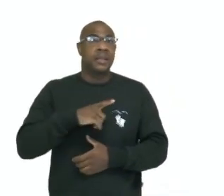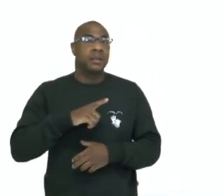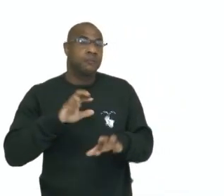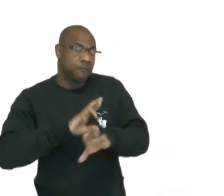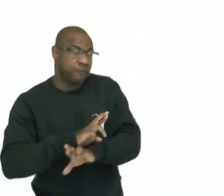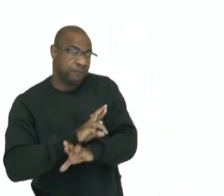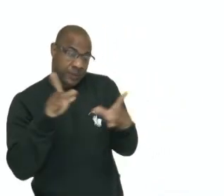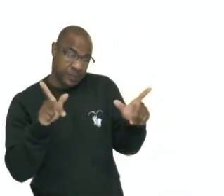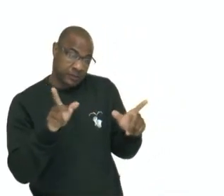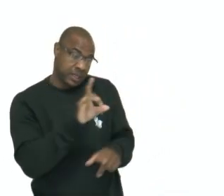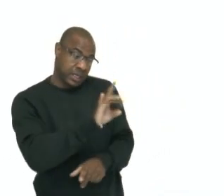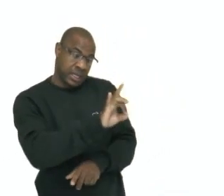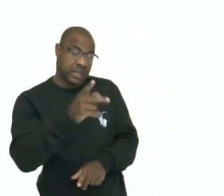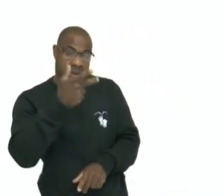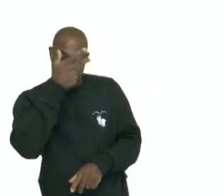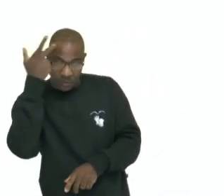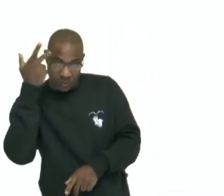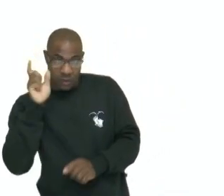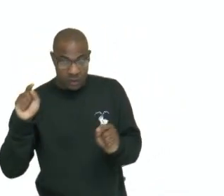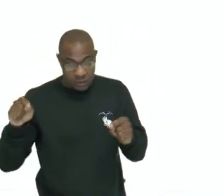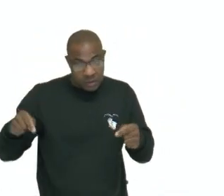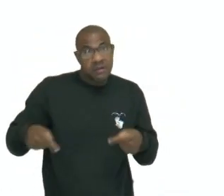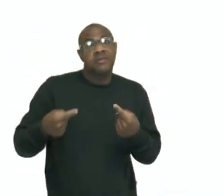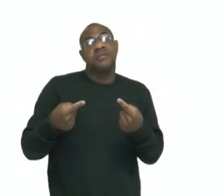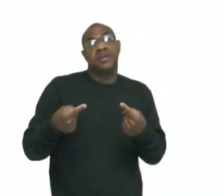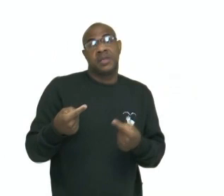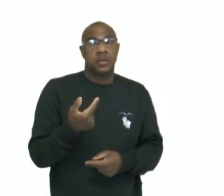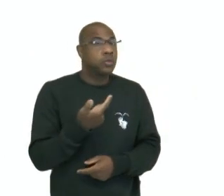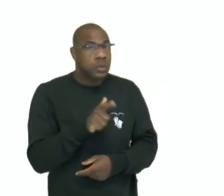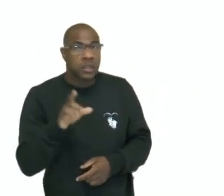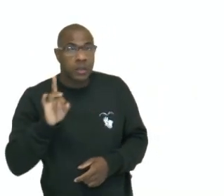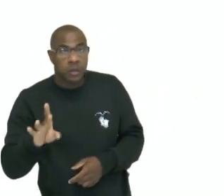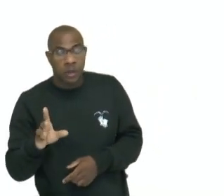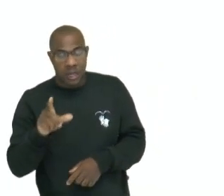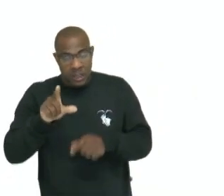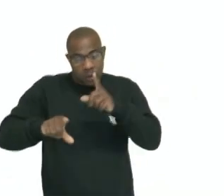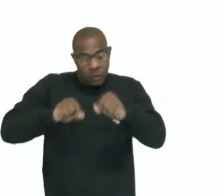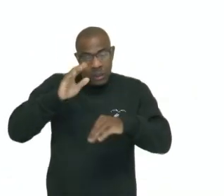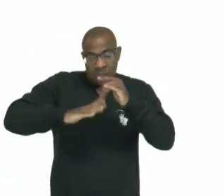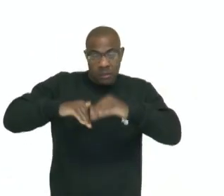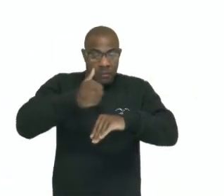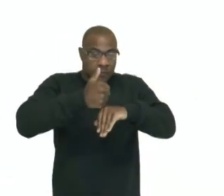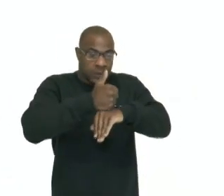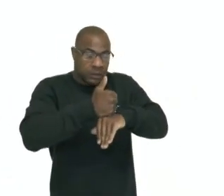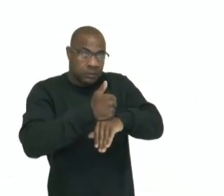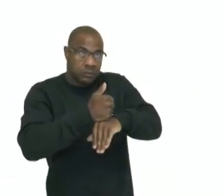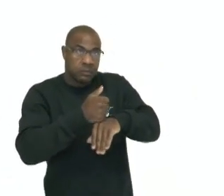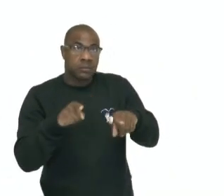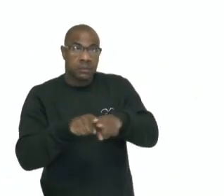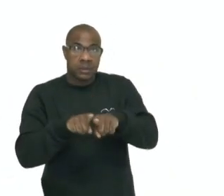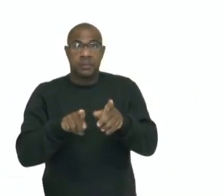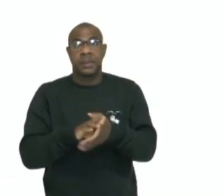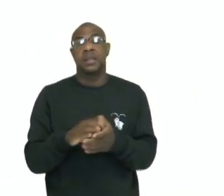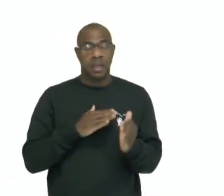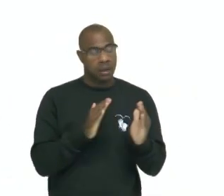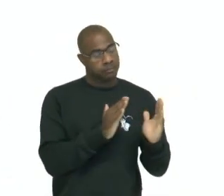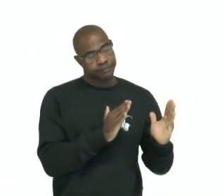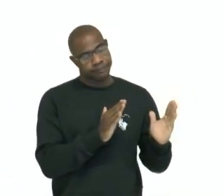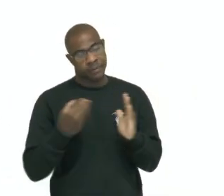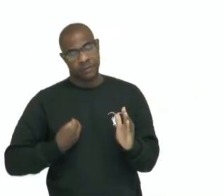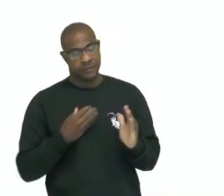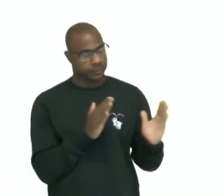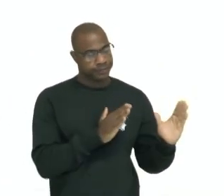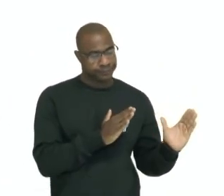cada pessoa, e os desafios não existem apenas ao escolher uma carreira. Ao longo da trajetória, a pessoa vai